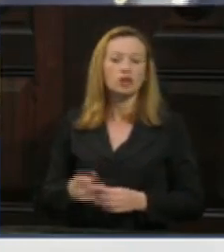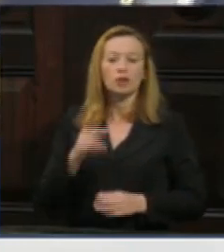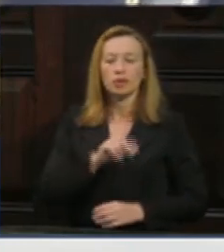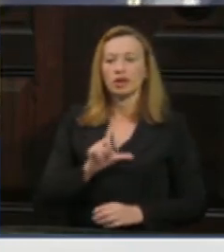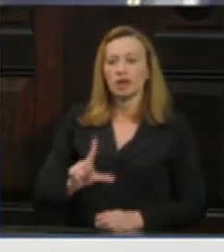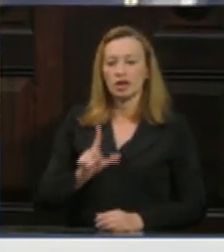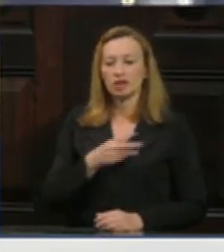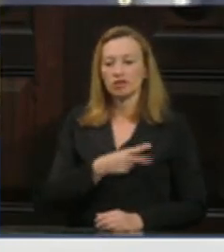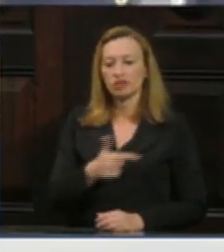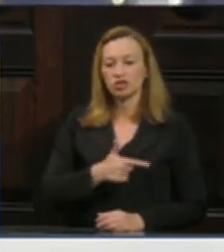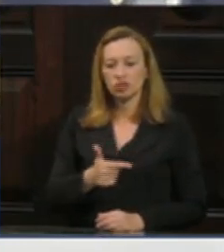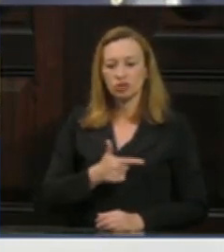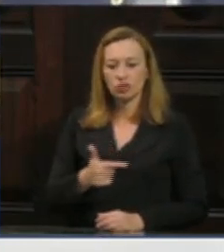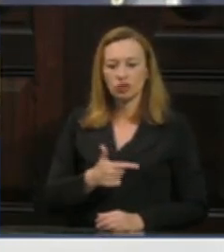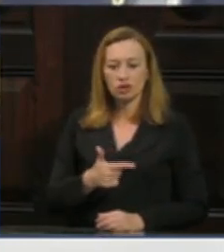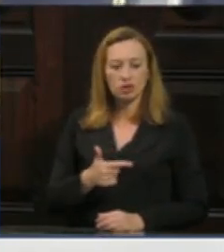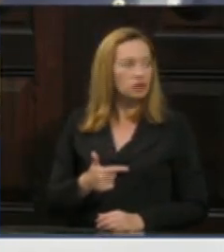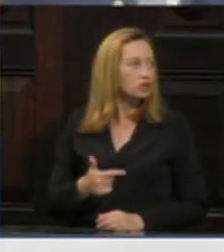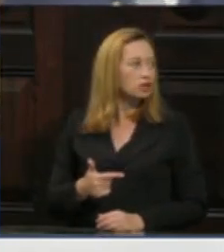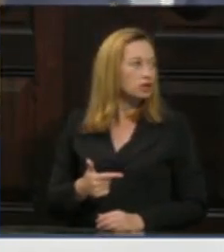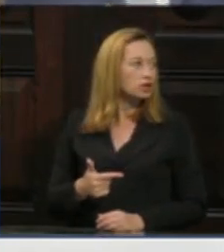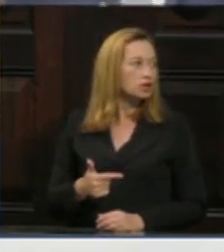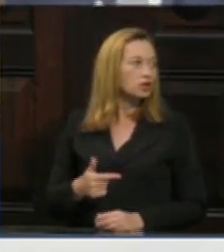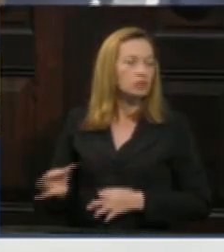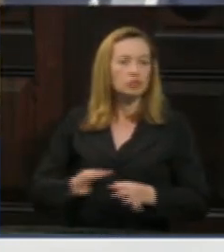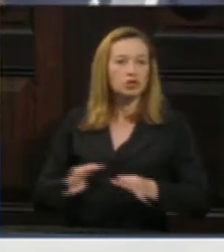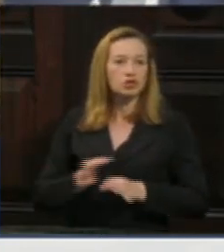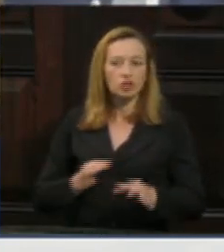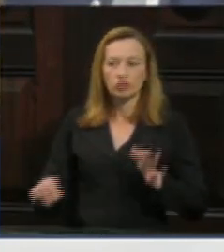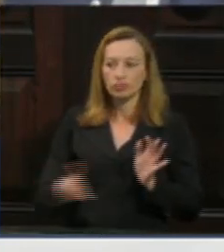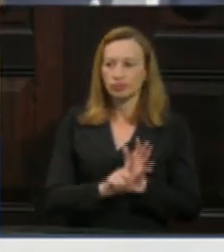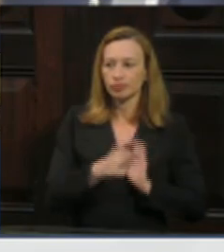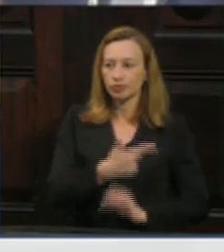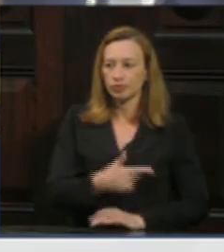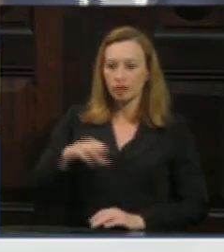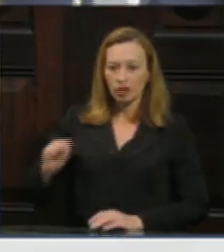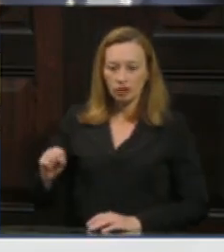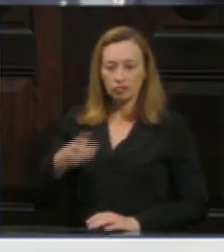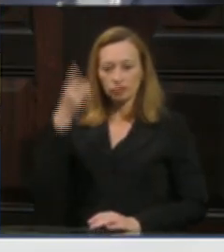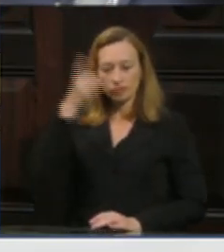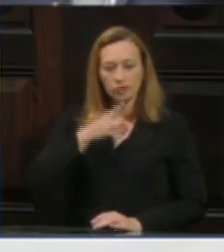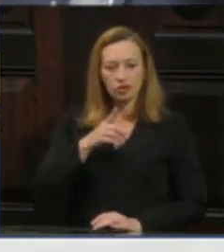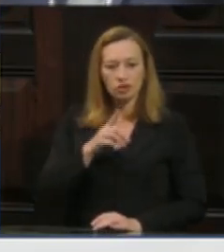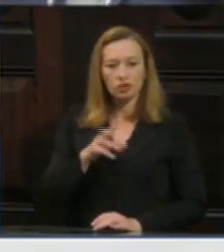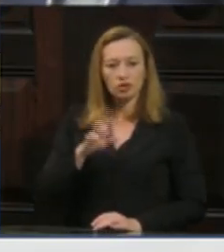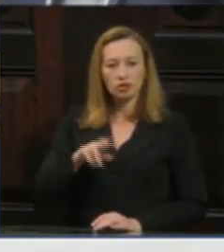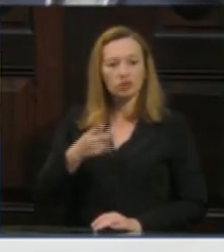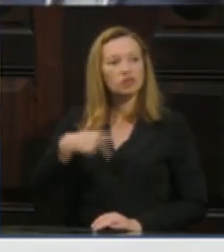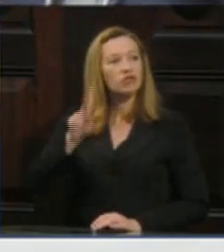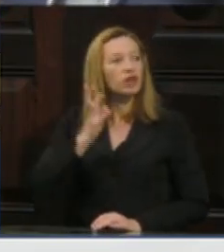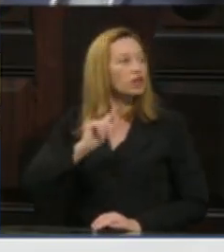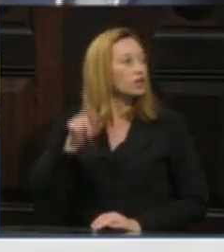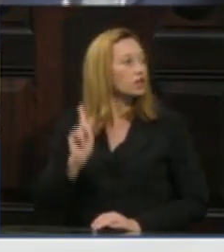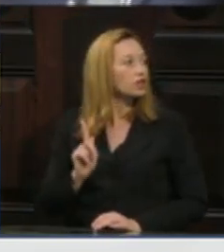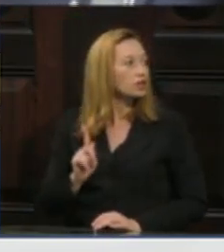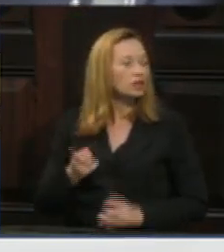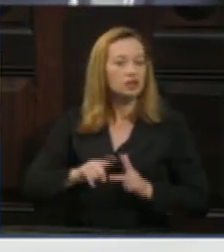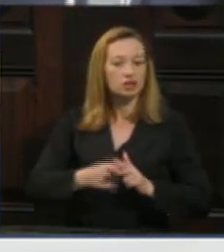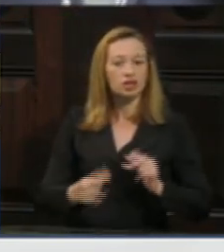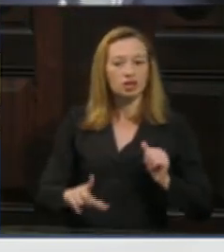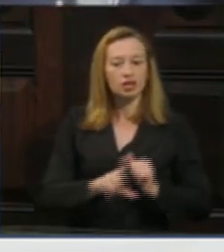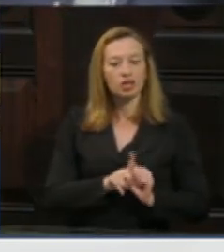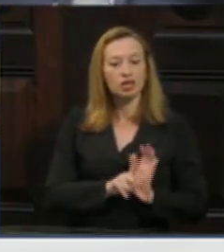emenda. De Educação, contrário. Relatores, deputado Carlos Mink e Valdeir Carneiro. Em discussão, não havendo que queira discutir, encerrada a discussão. A presente